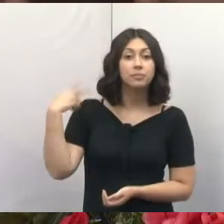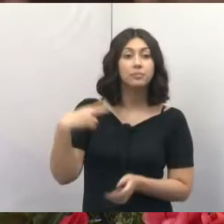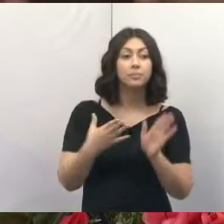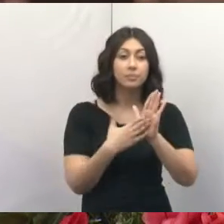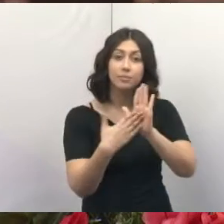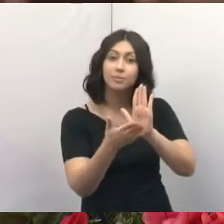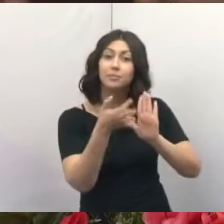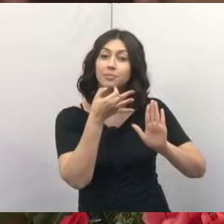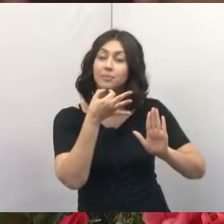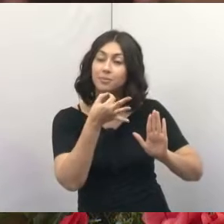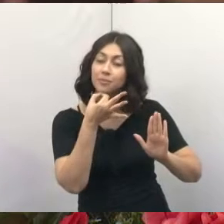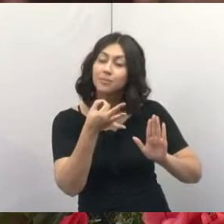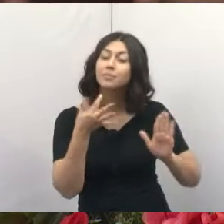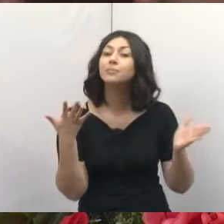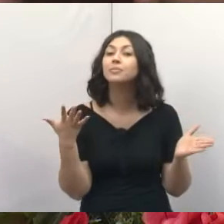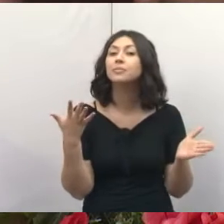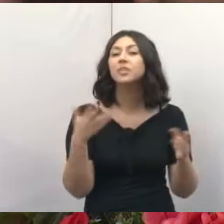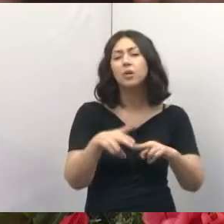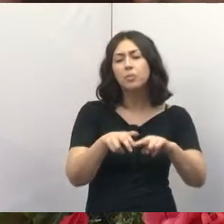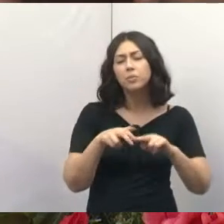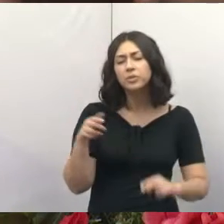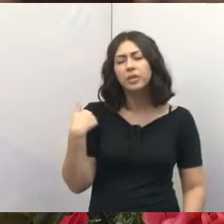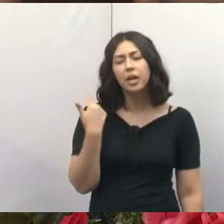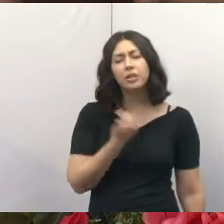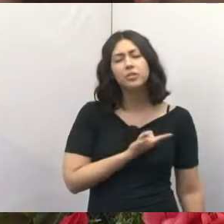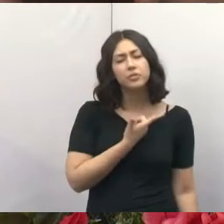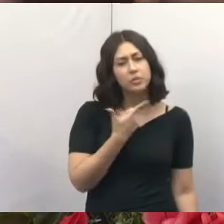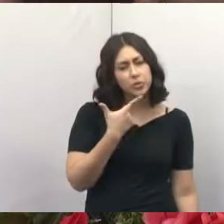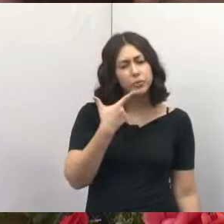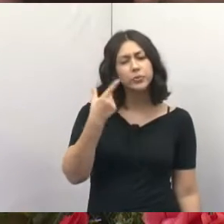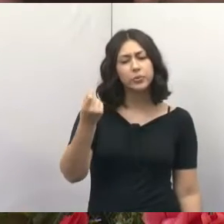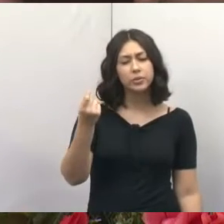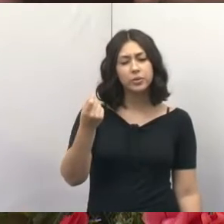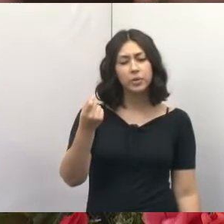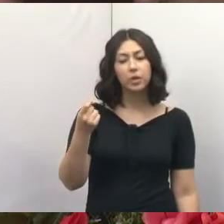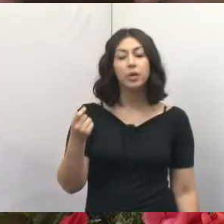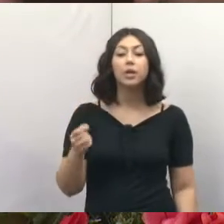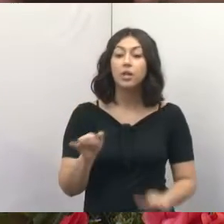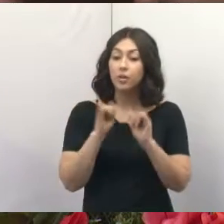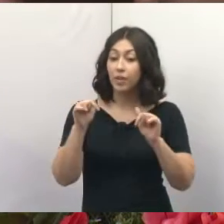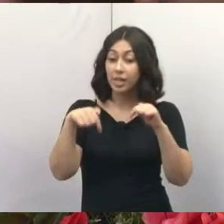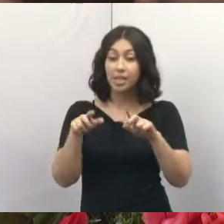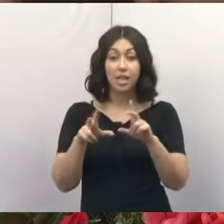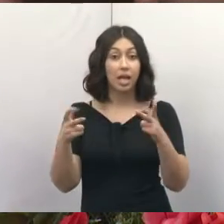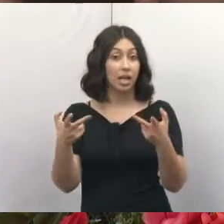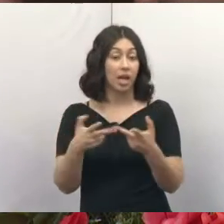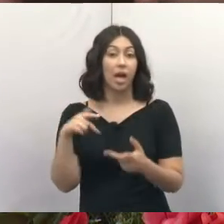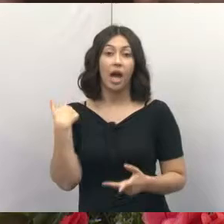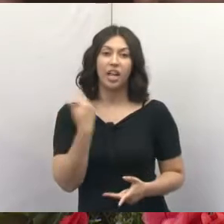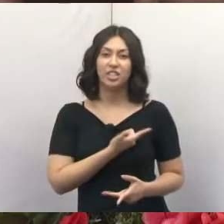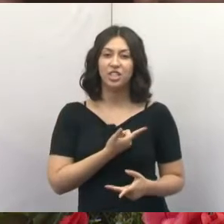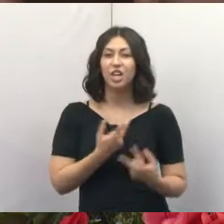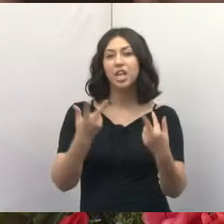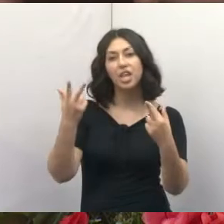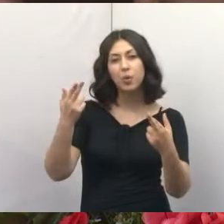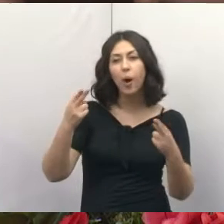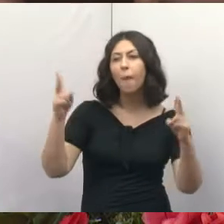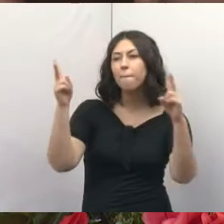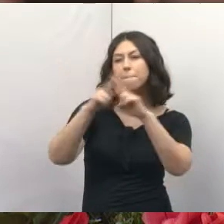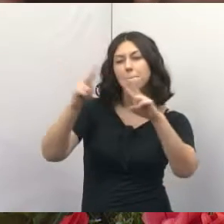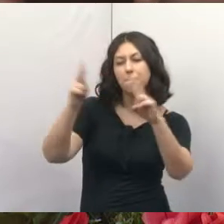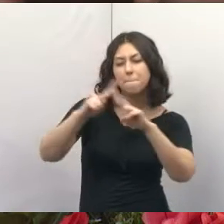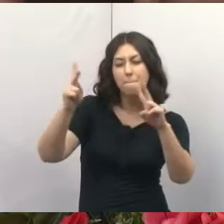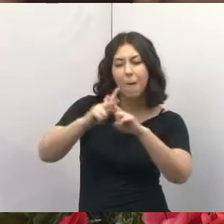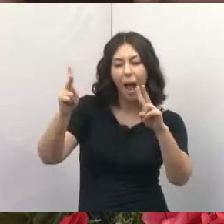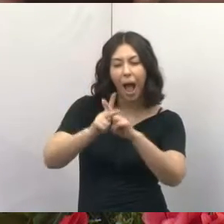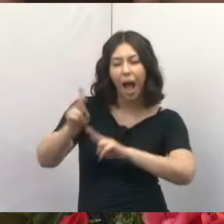é sugestões, né? Eu acho que é para isso que a gente foi eleito, né? E dizer que essa Câmara, nós não podemos transformar ela numa batalha de